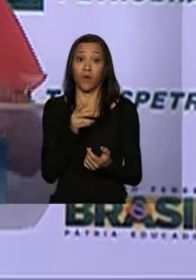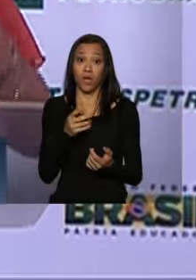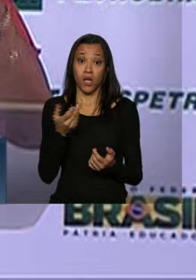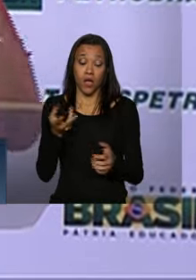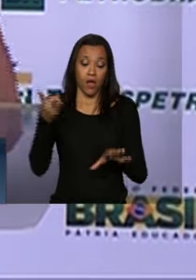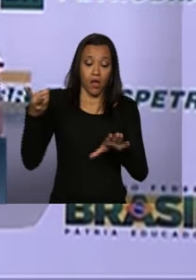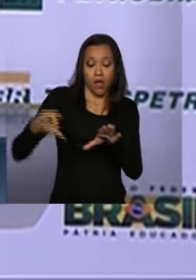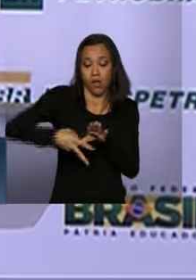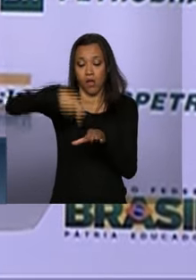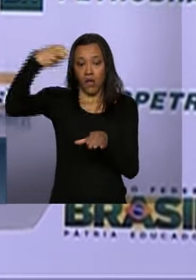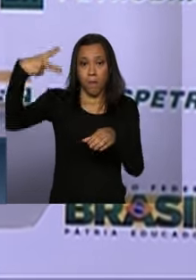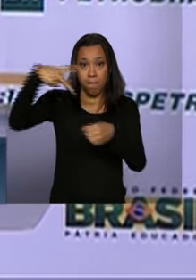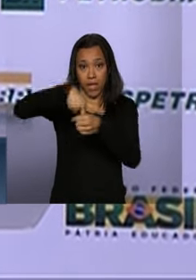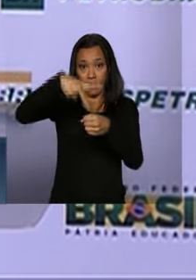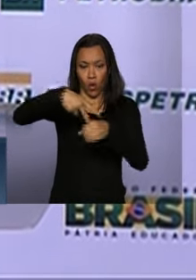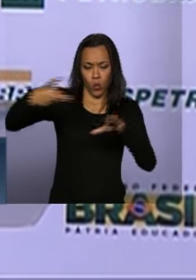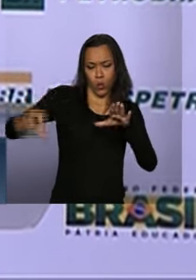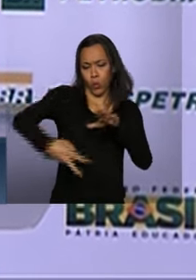gerada